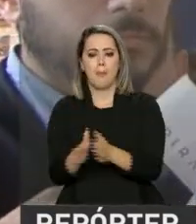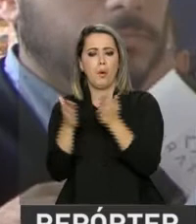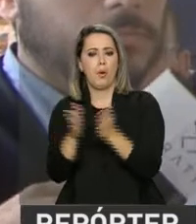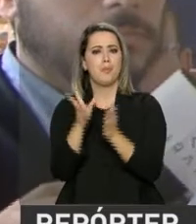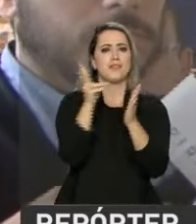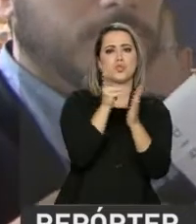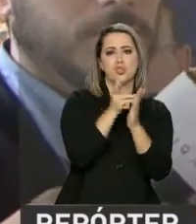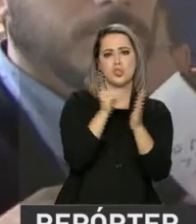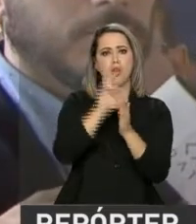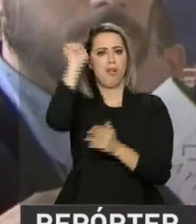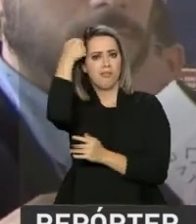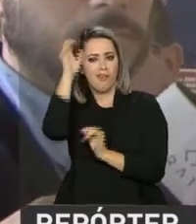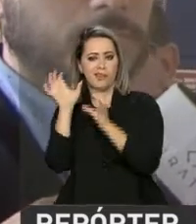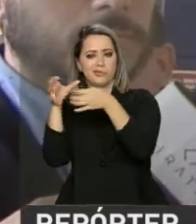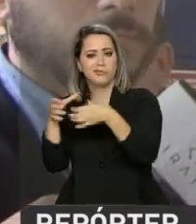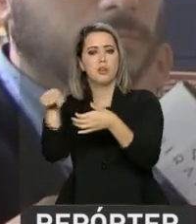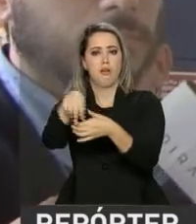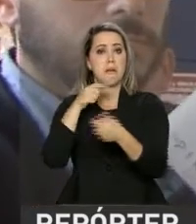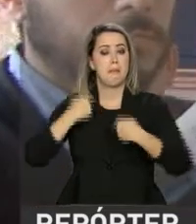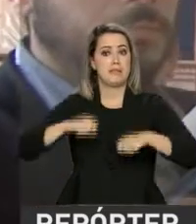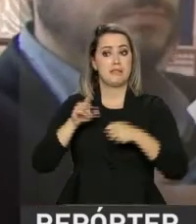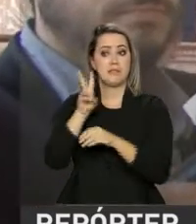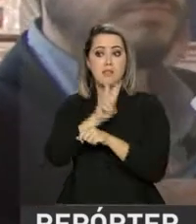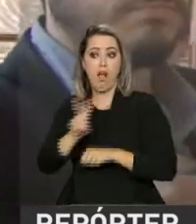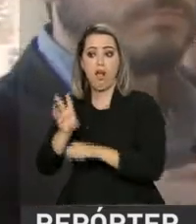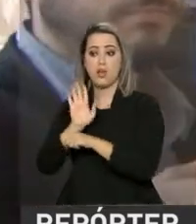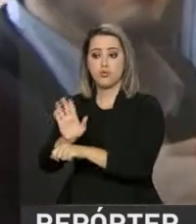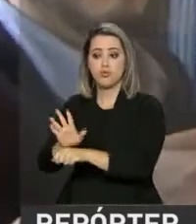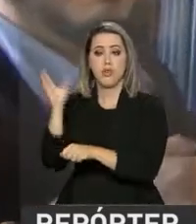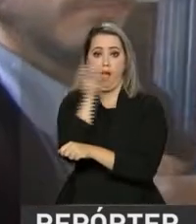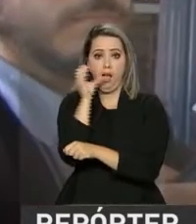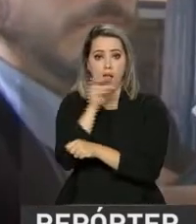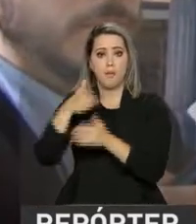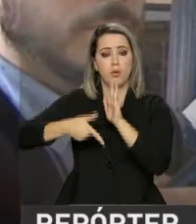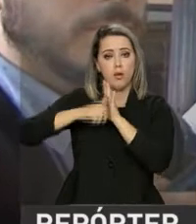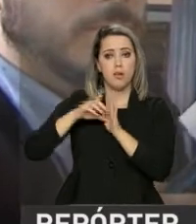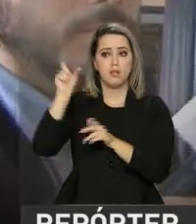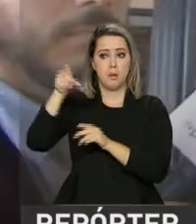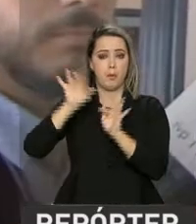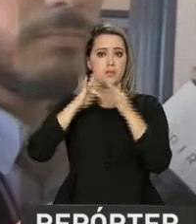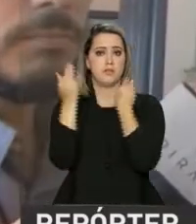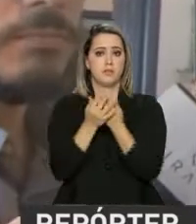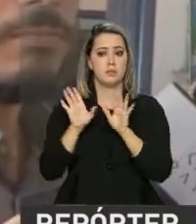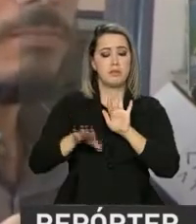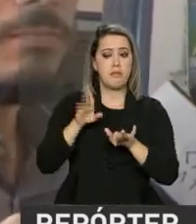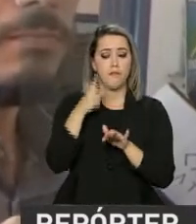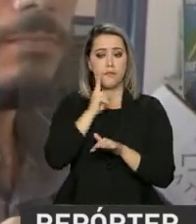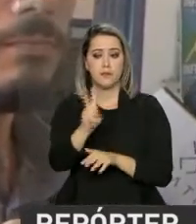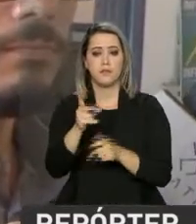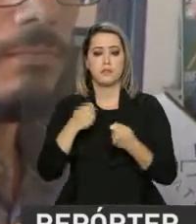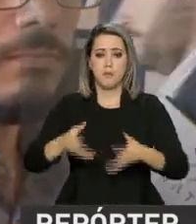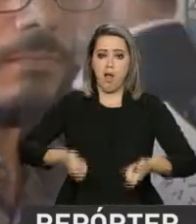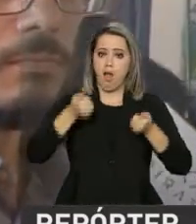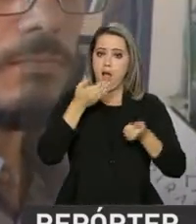entre nós vamos dar um tratamento preferencial antecipando o bolsa família e até à venda em determinados casos a questão de cestas